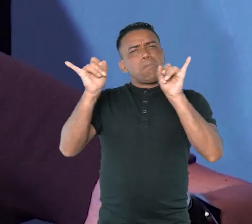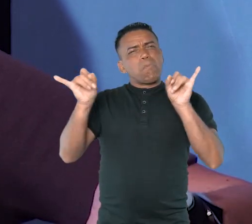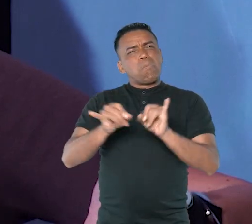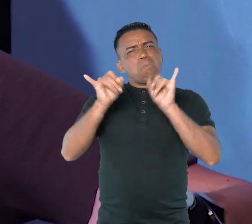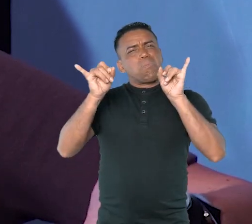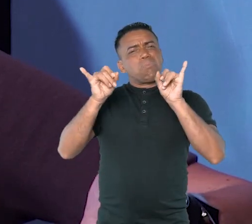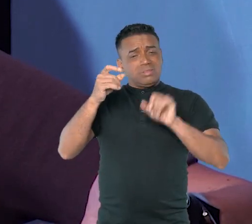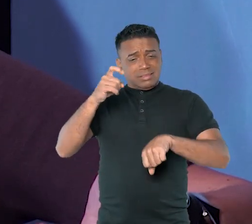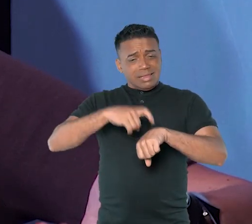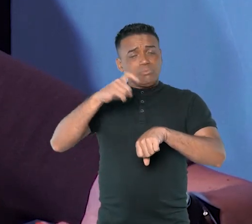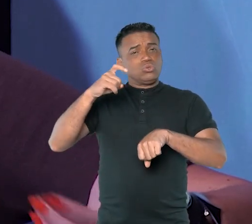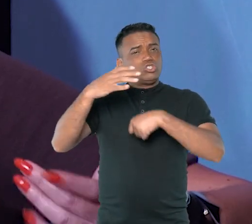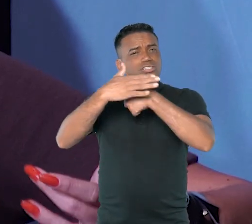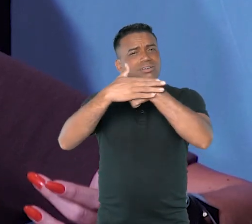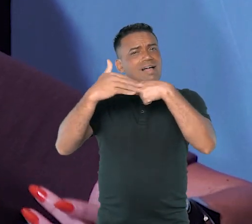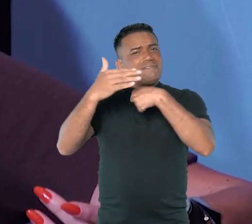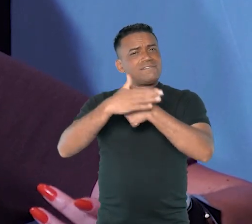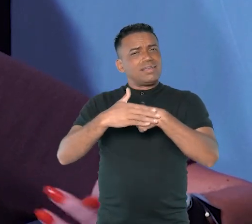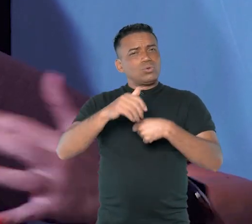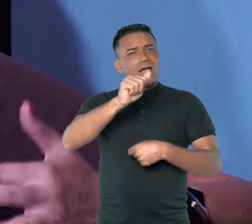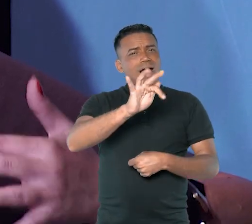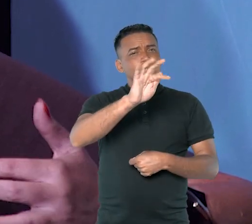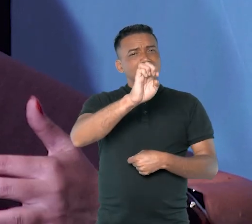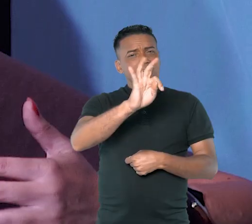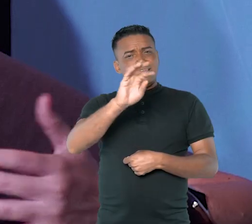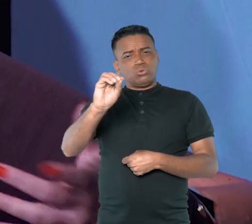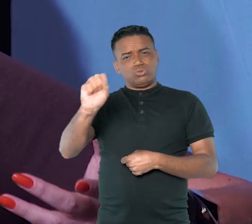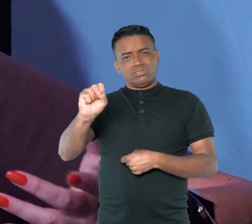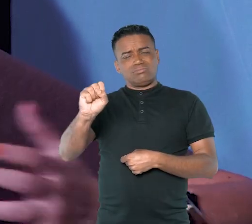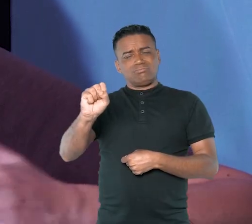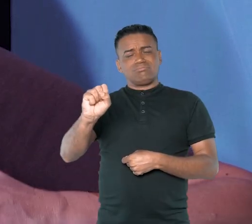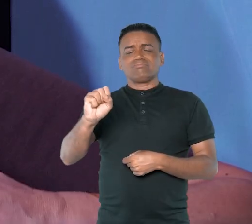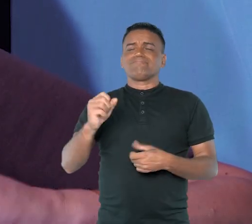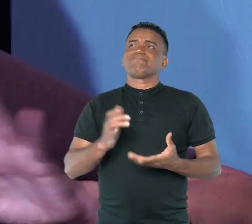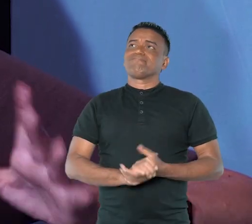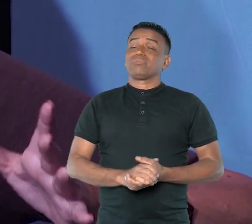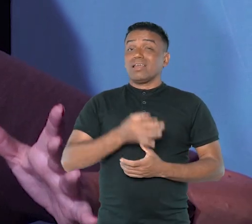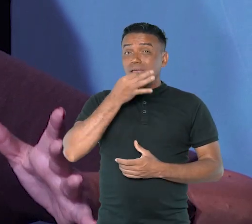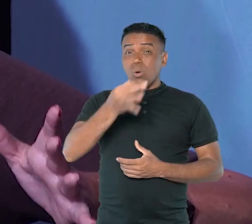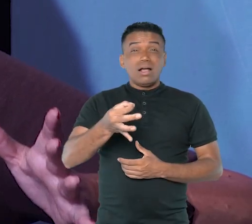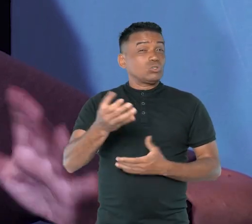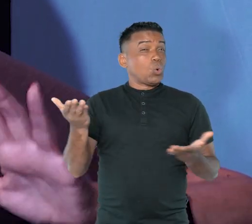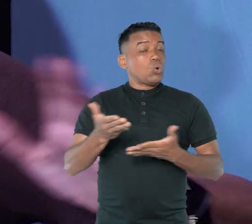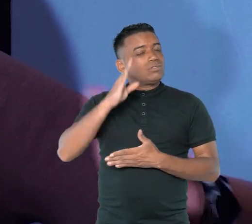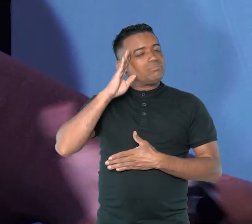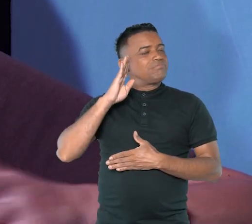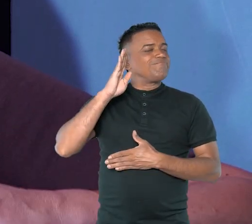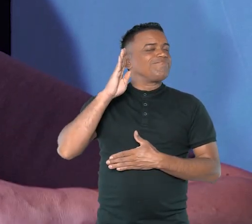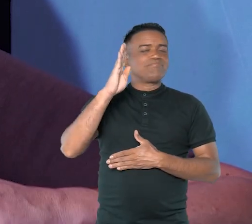dos afetos. E isso, cada vez mais, eu acho a cereja do bolo. Assim, eu